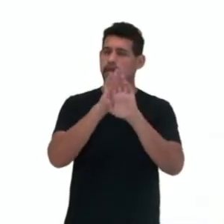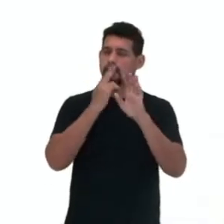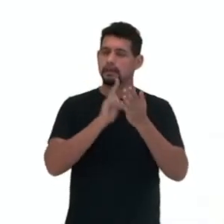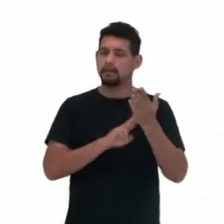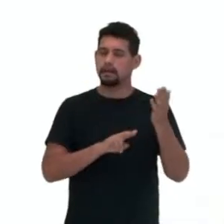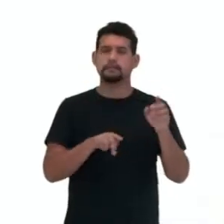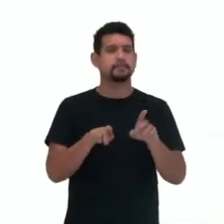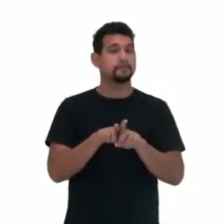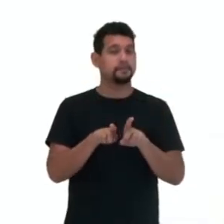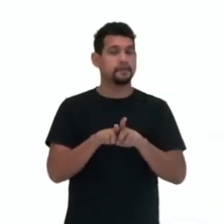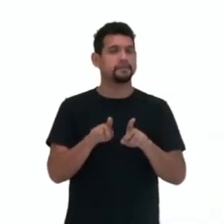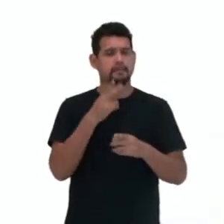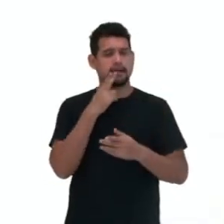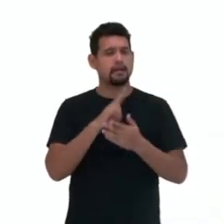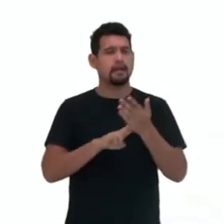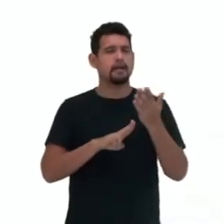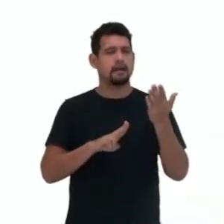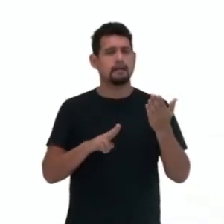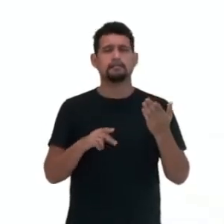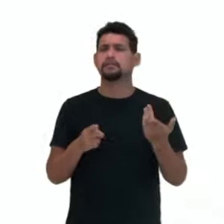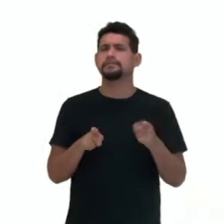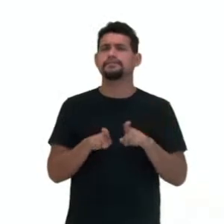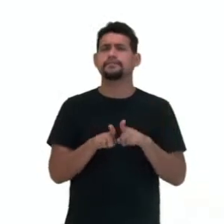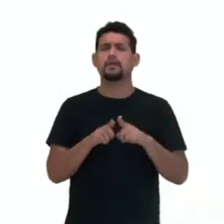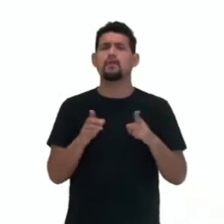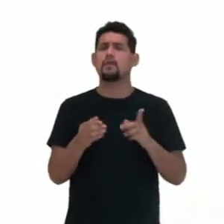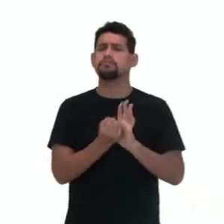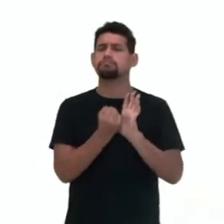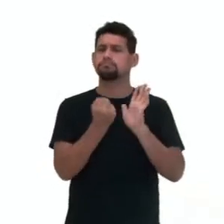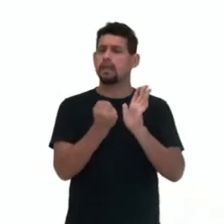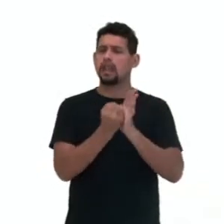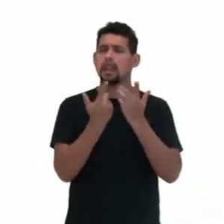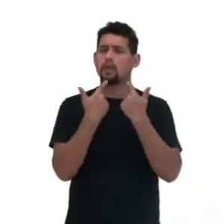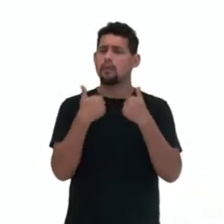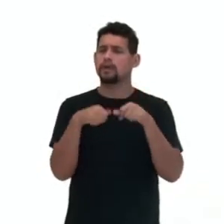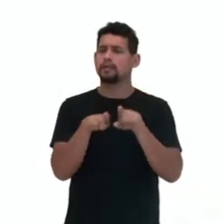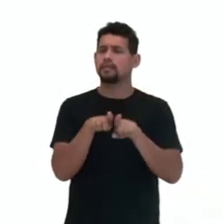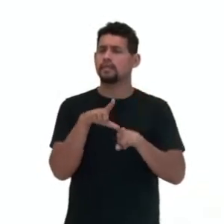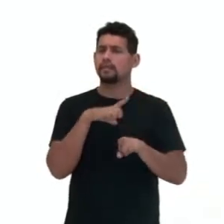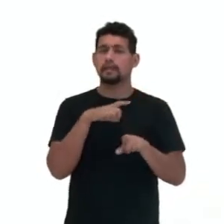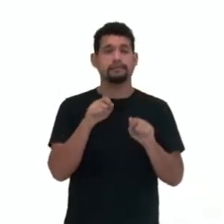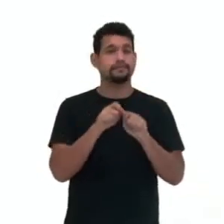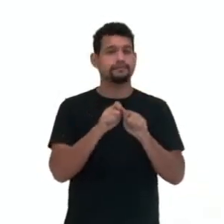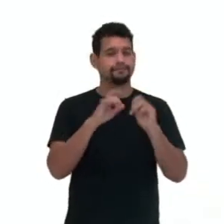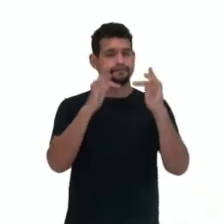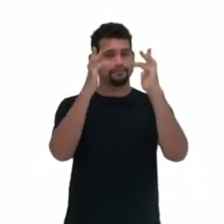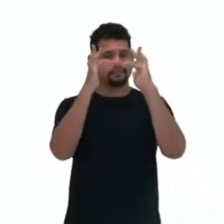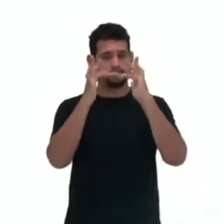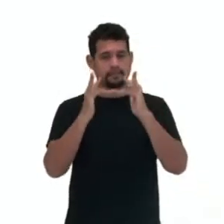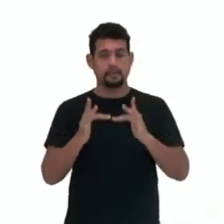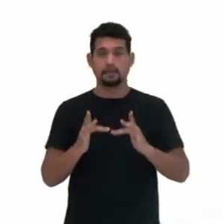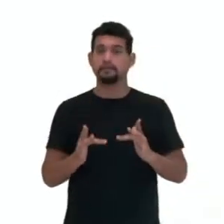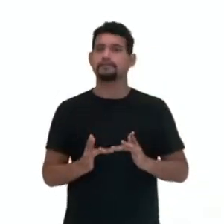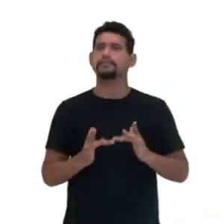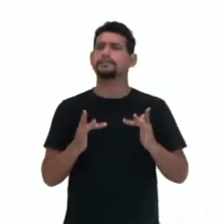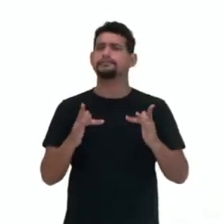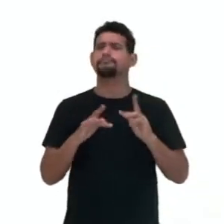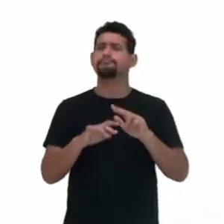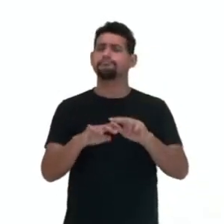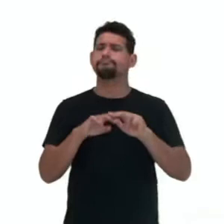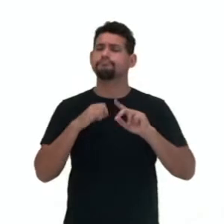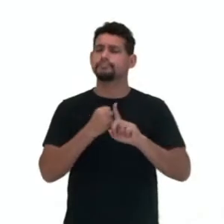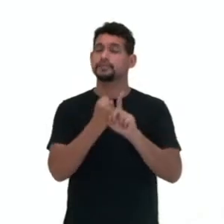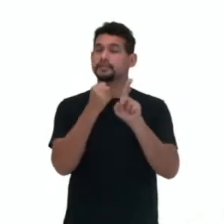cartas, uma carta aberta, suas marcas linguísticas, estabelecendo relações de causa e consequência entre